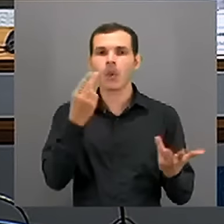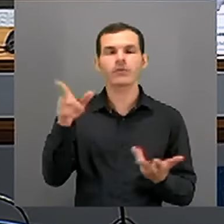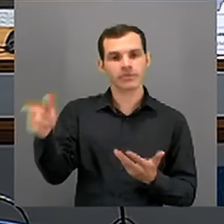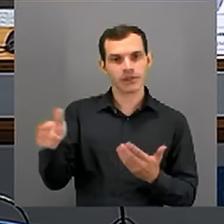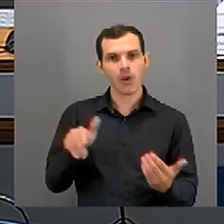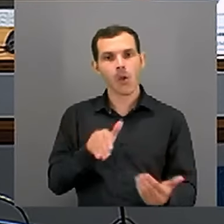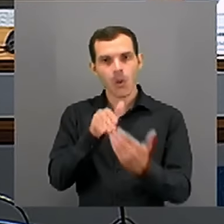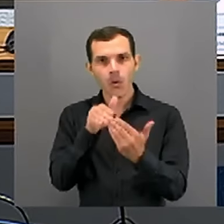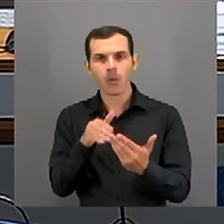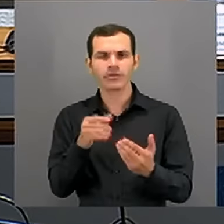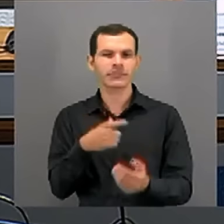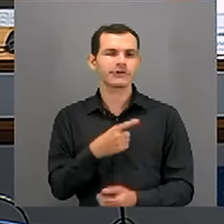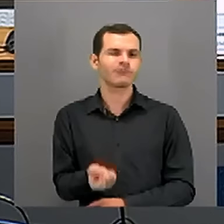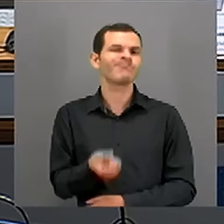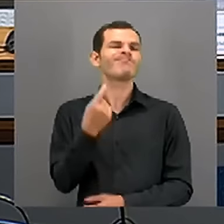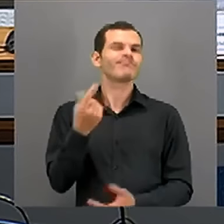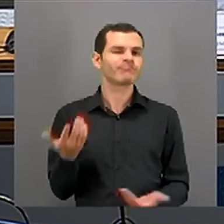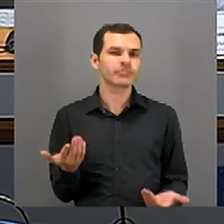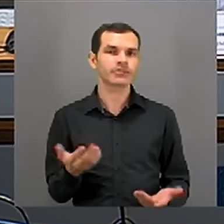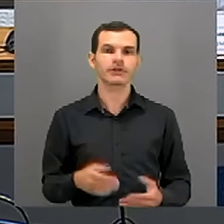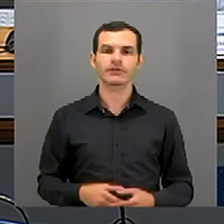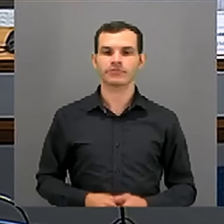algo estranho com essas apostas?